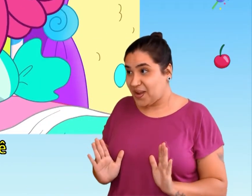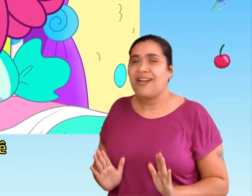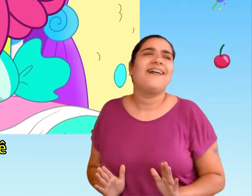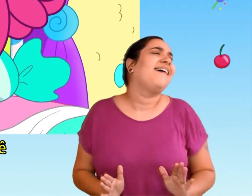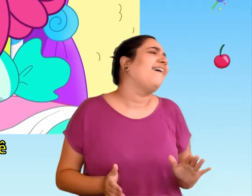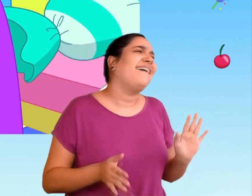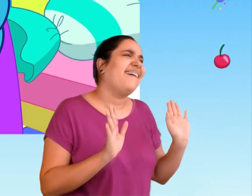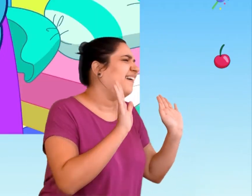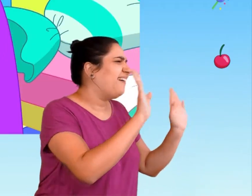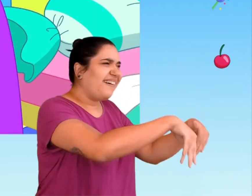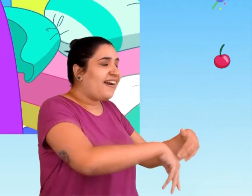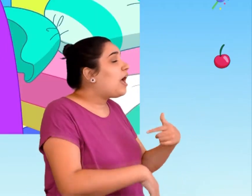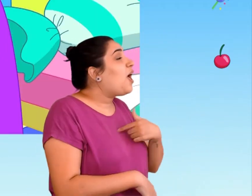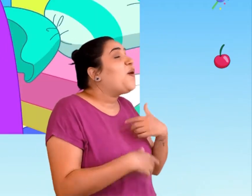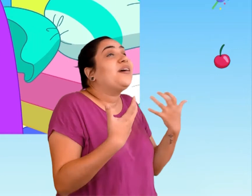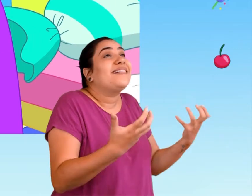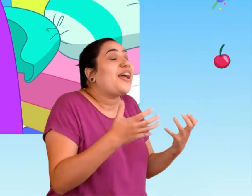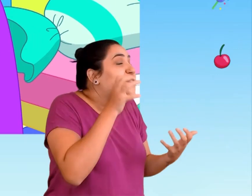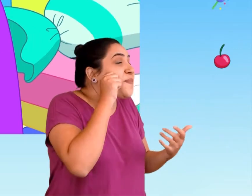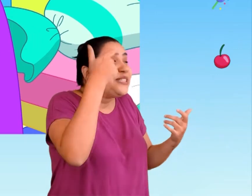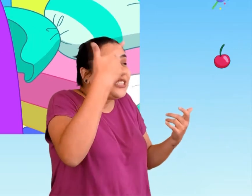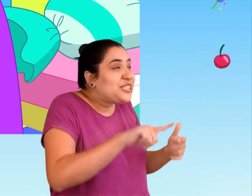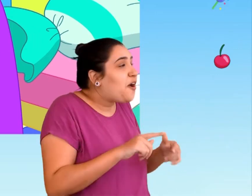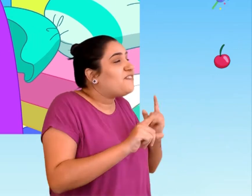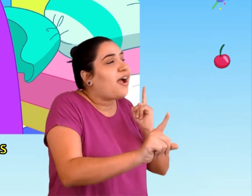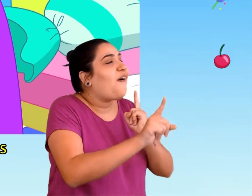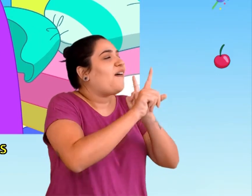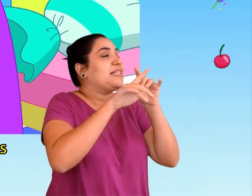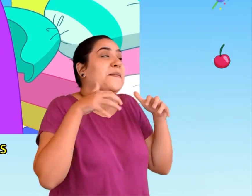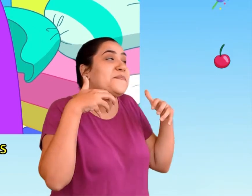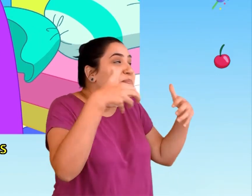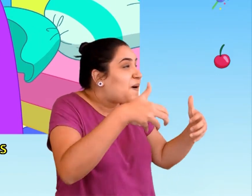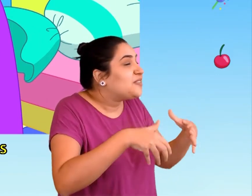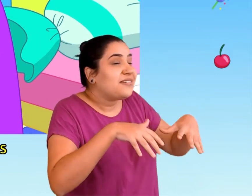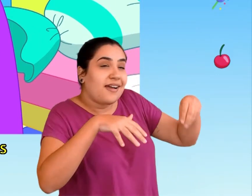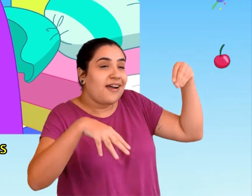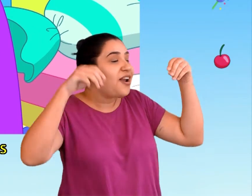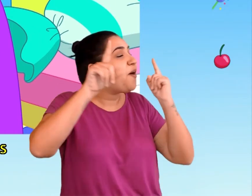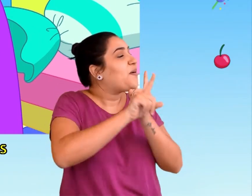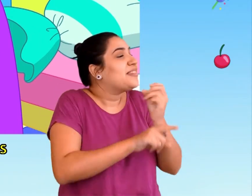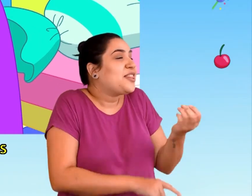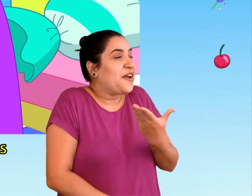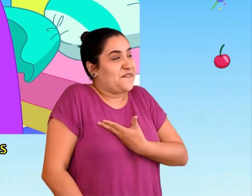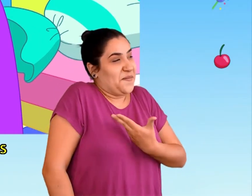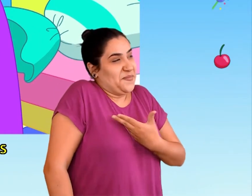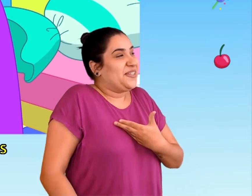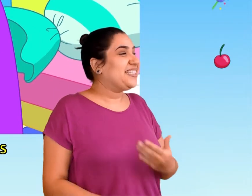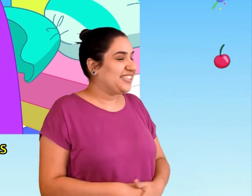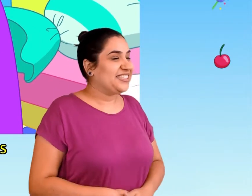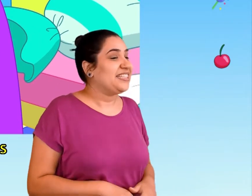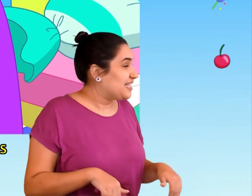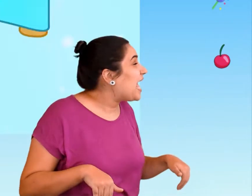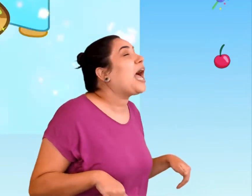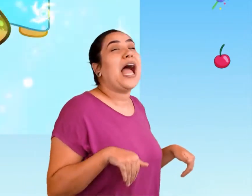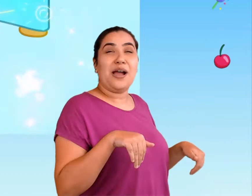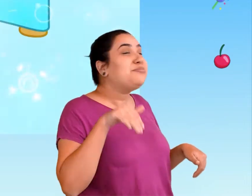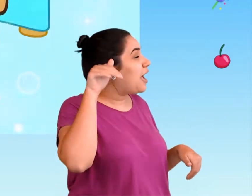de dormir? Claro que não! Eu não vejo a hora de dormir pra ir de novo ao Reino dos Monstros e encontrar com meus novos